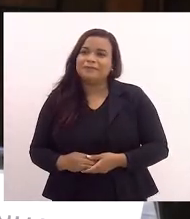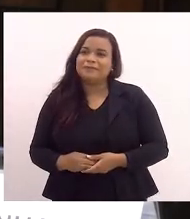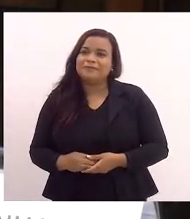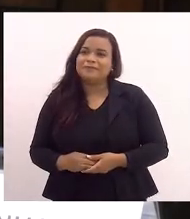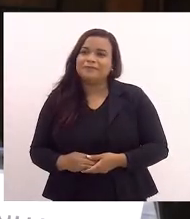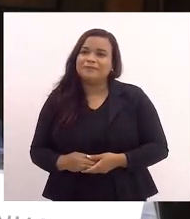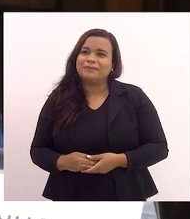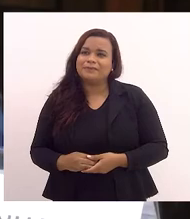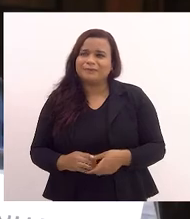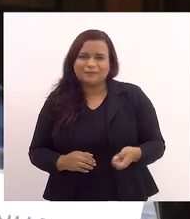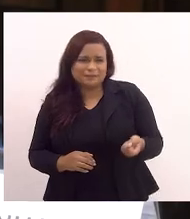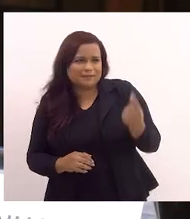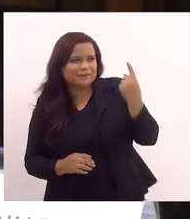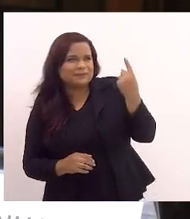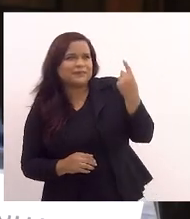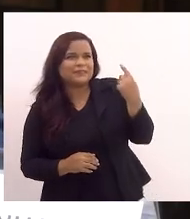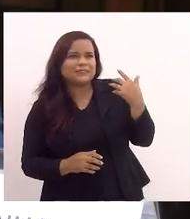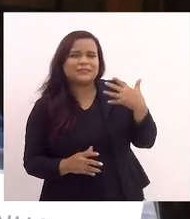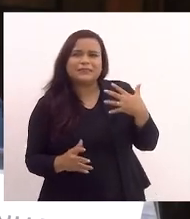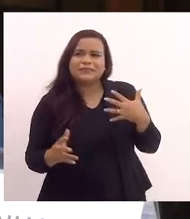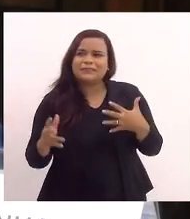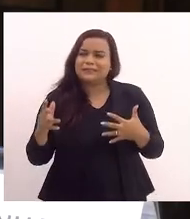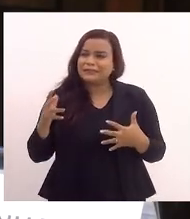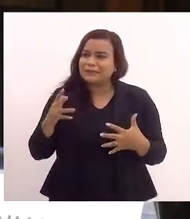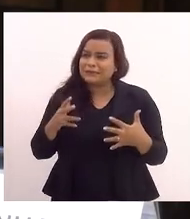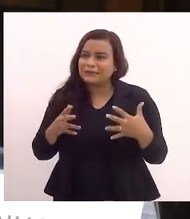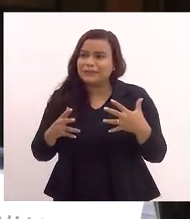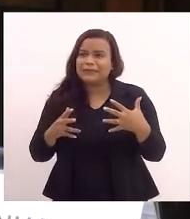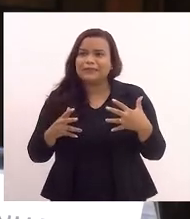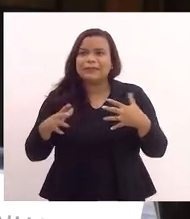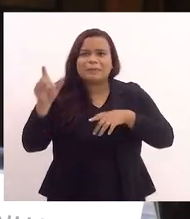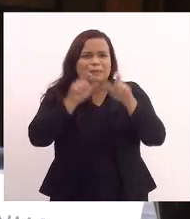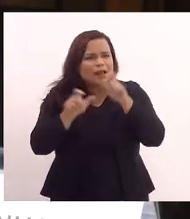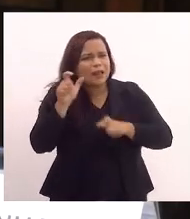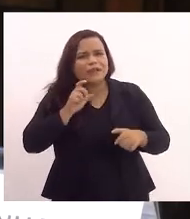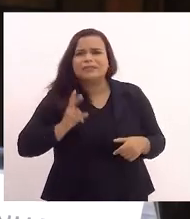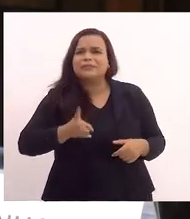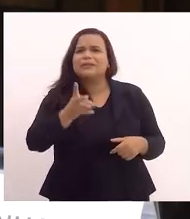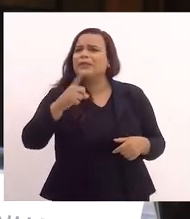É estranho. Eu sempre tenho as palavras, mas